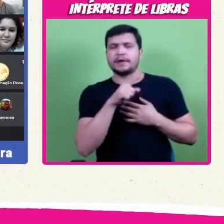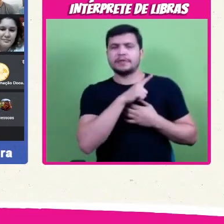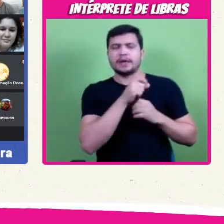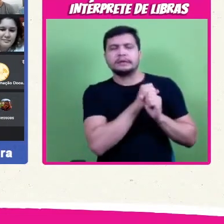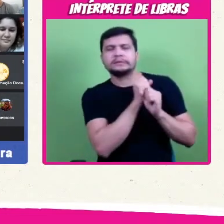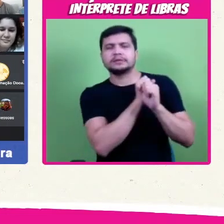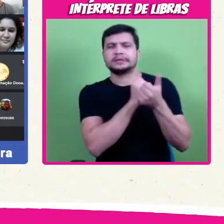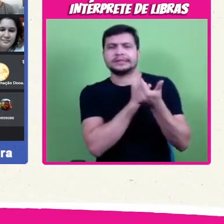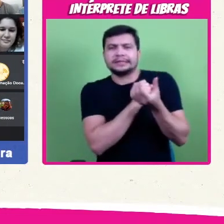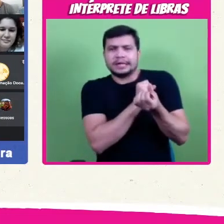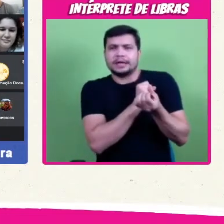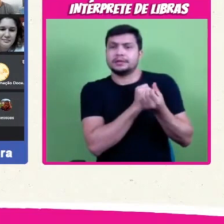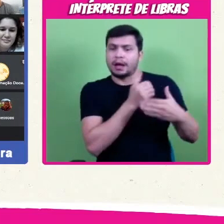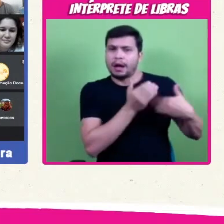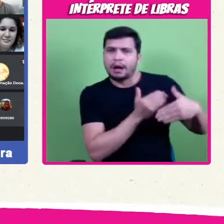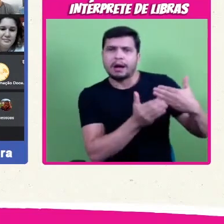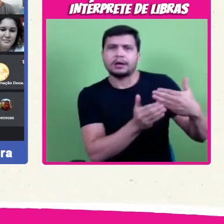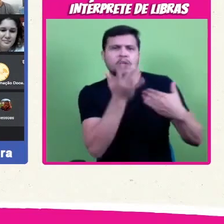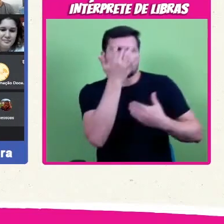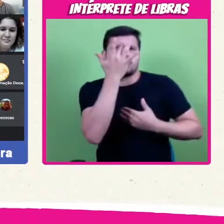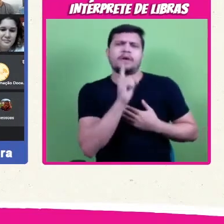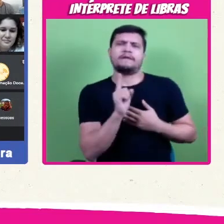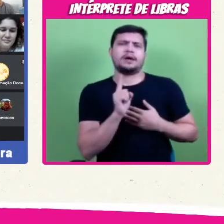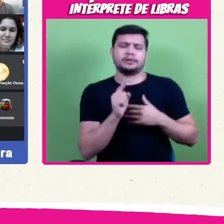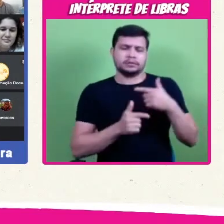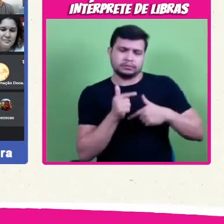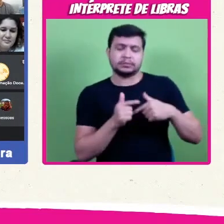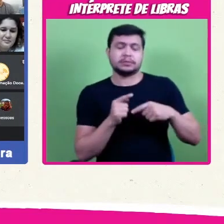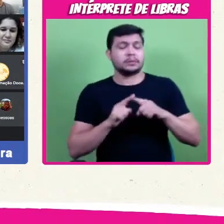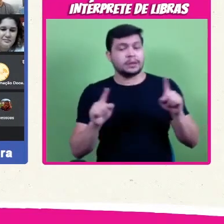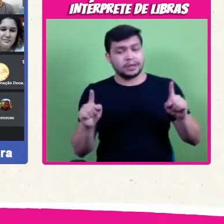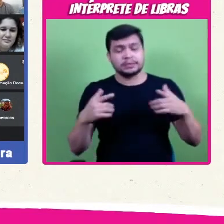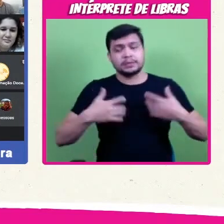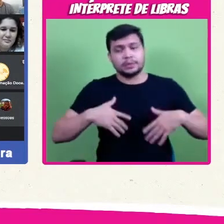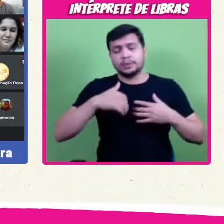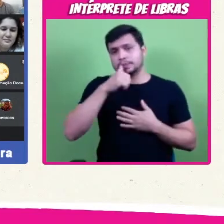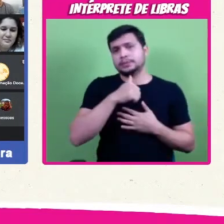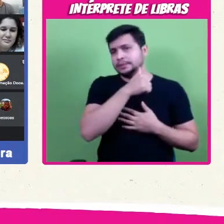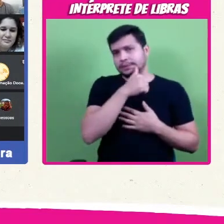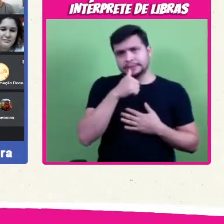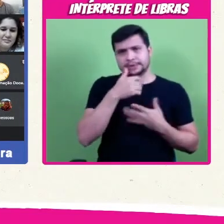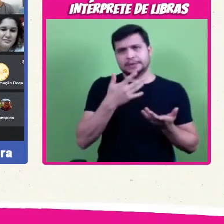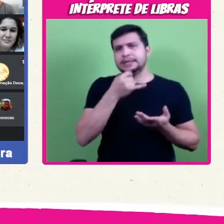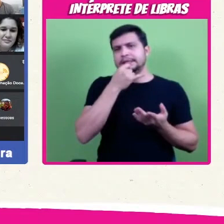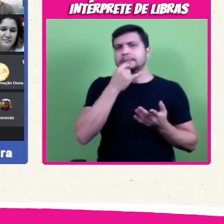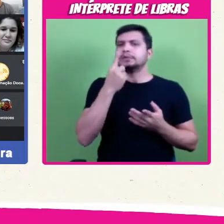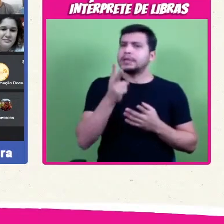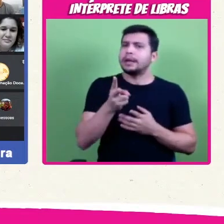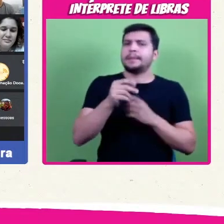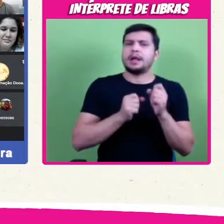ser construída, não é fácil a gente todos os anos colocar o For Rainbow de pé, né, em mais uma